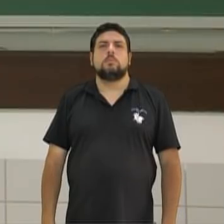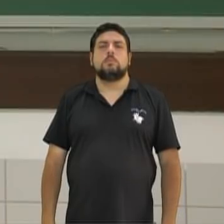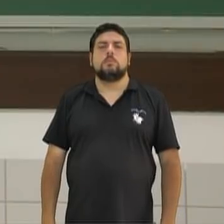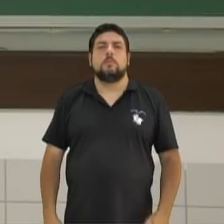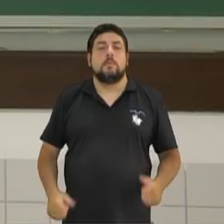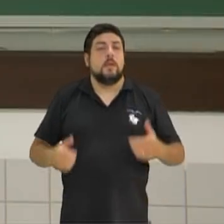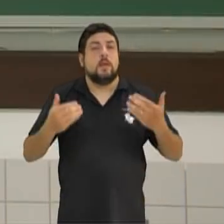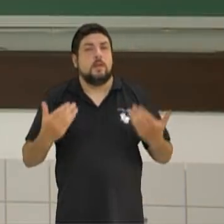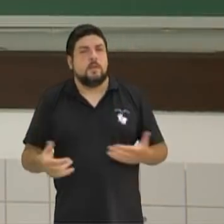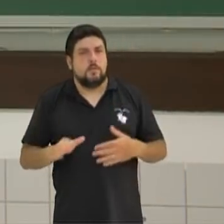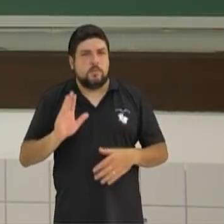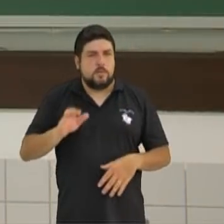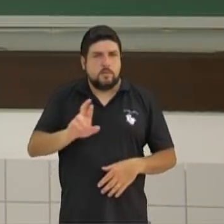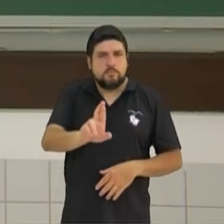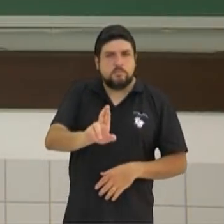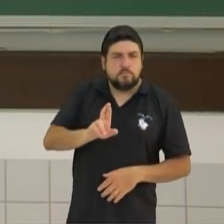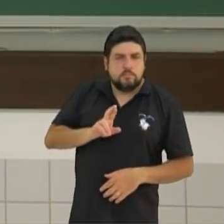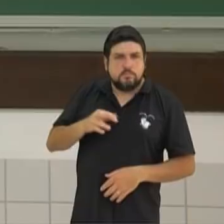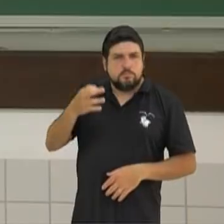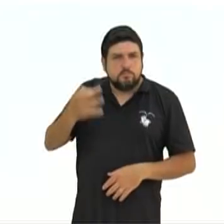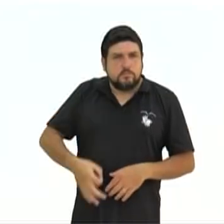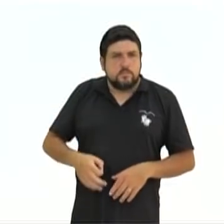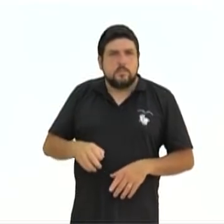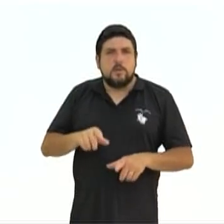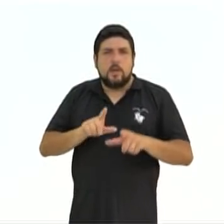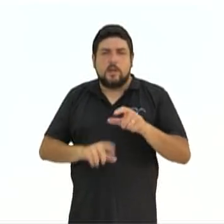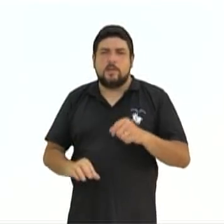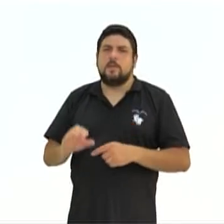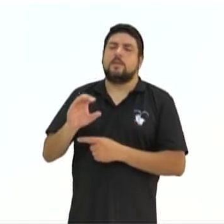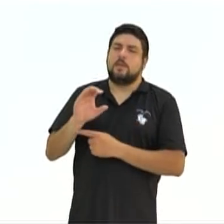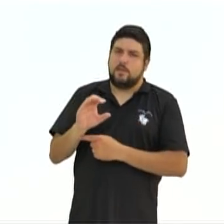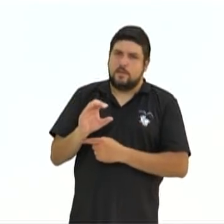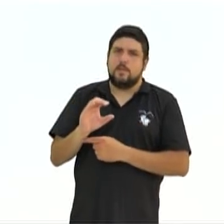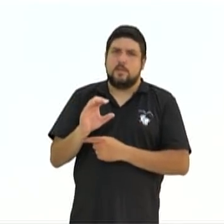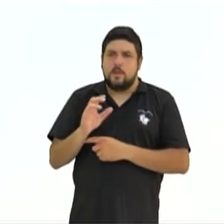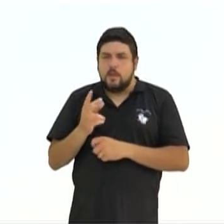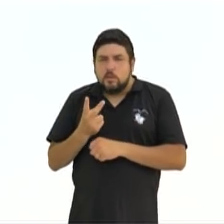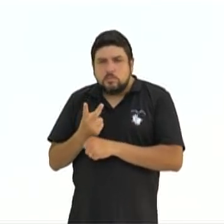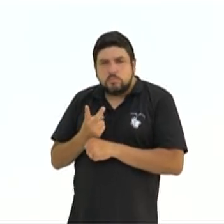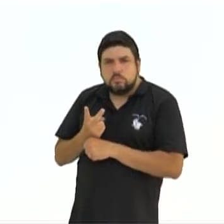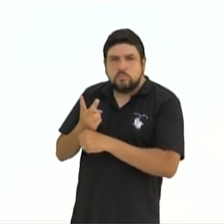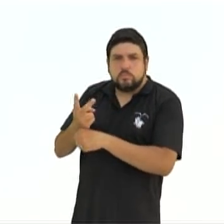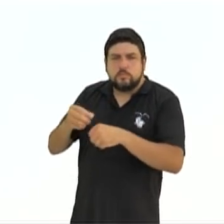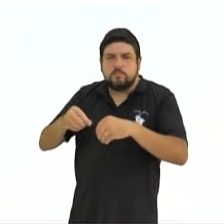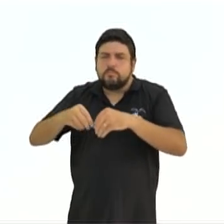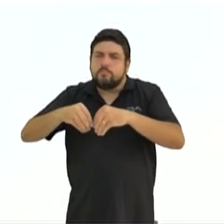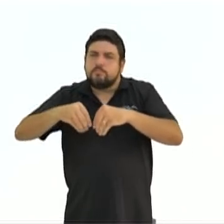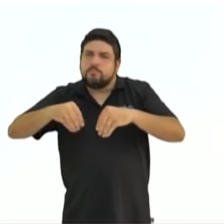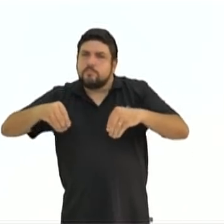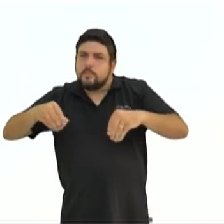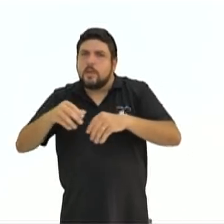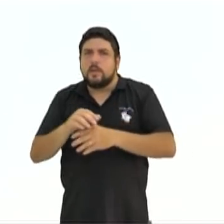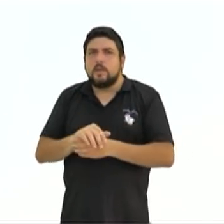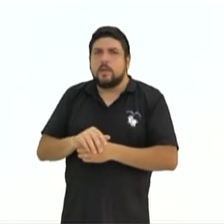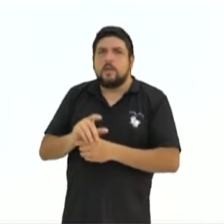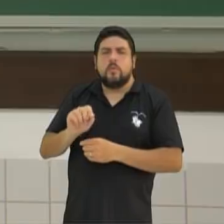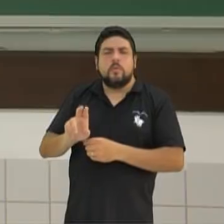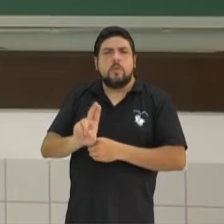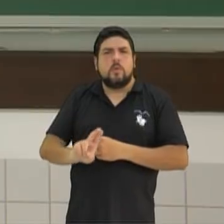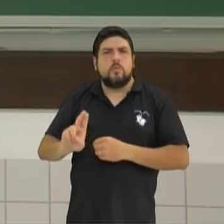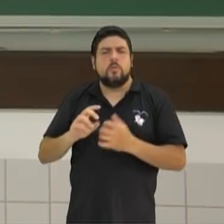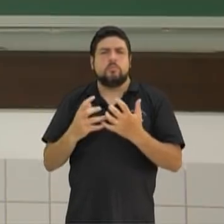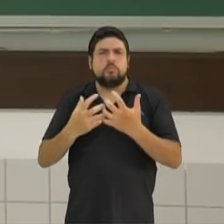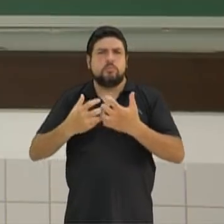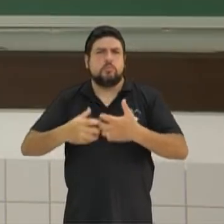Então, gente, respondido? Resposta correta é a letra C, a busca por especiarias, que tinham várias utilidades, não